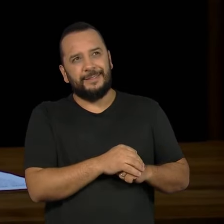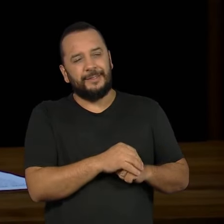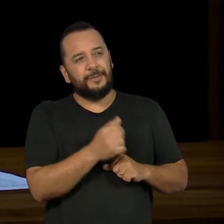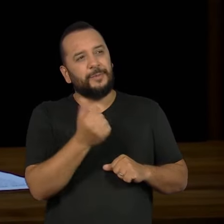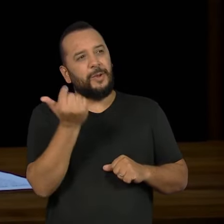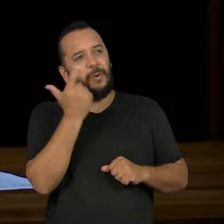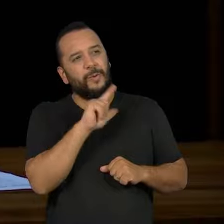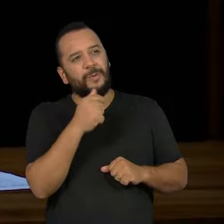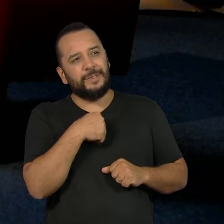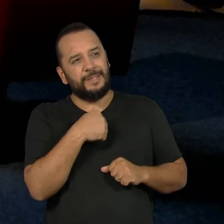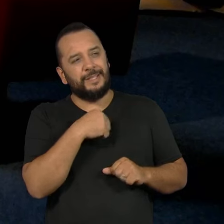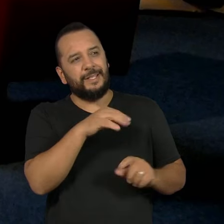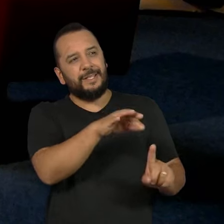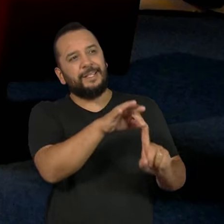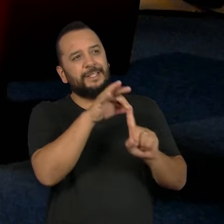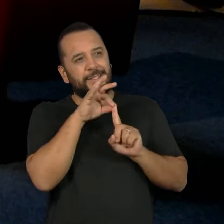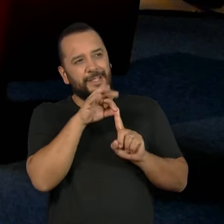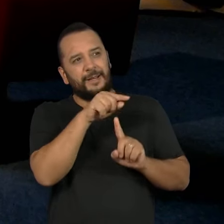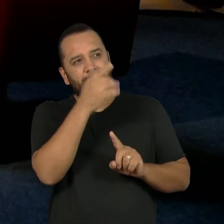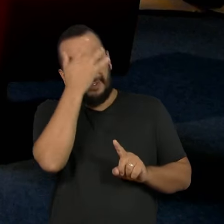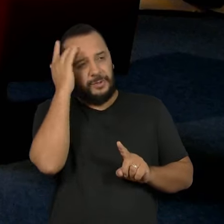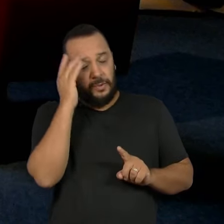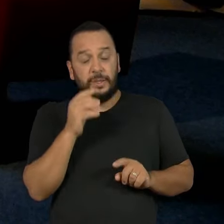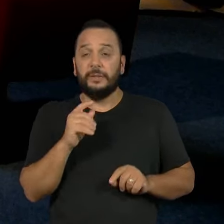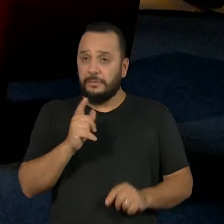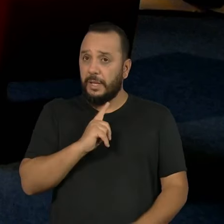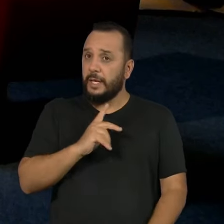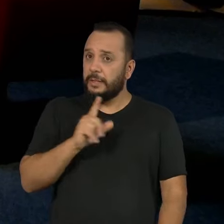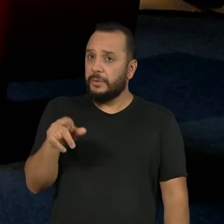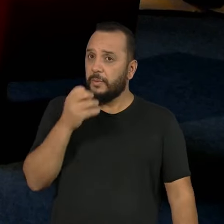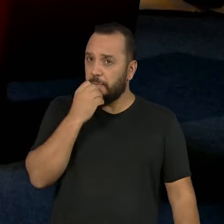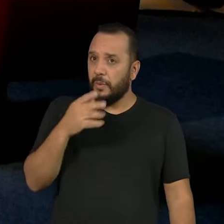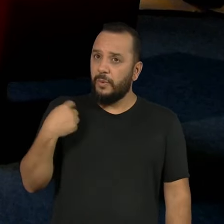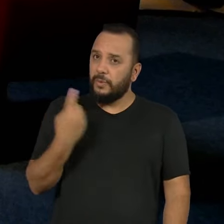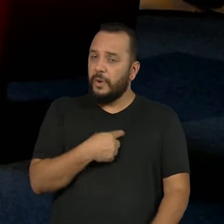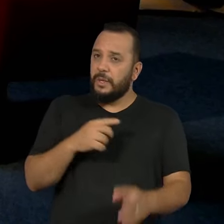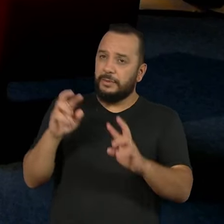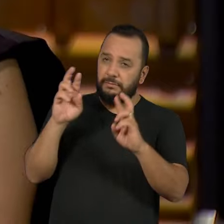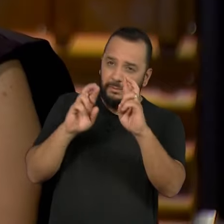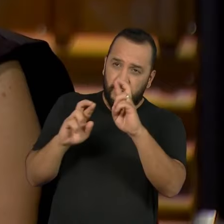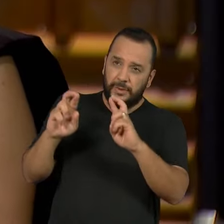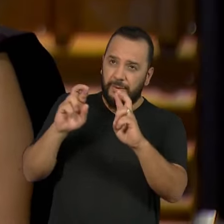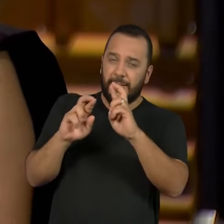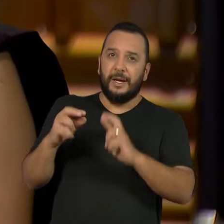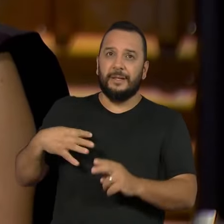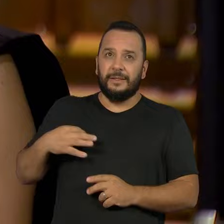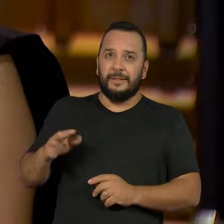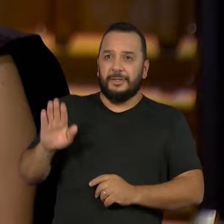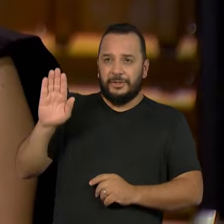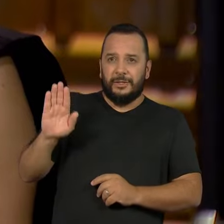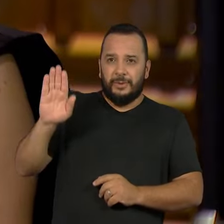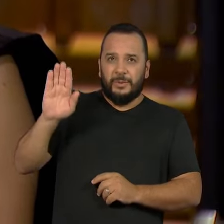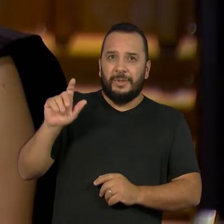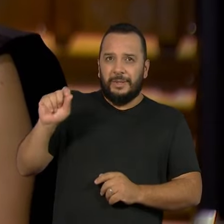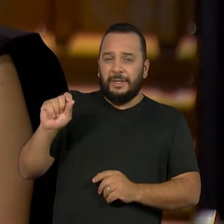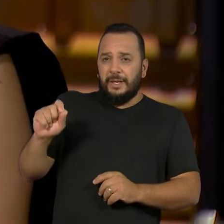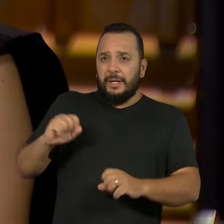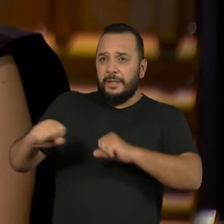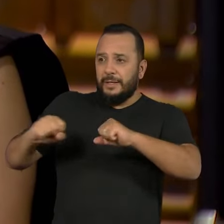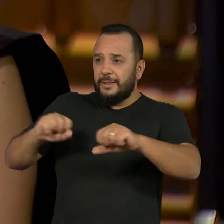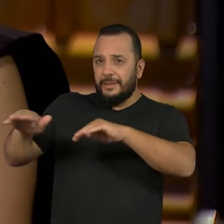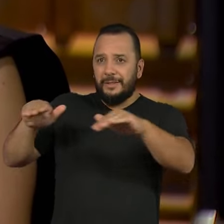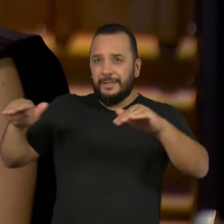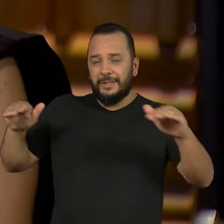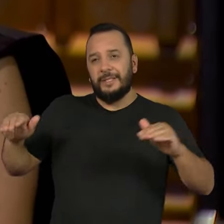pessoas assim tem sido eficiente é a gente tem monitorado eh candidaturas que eh mobilizam sua